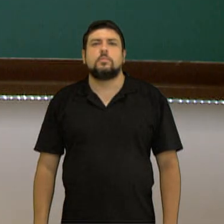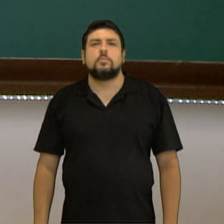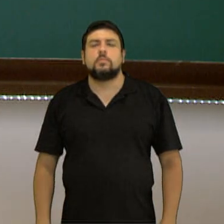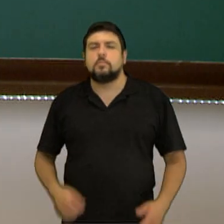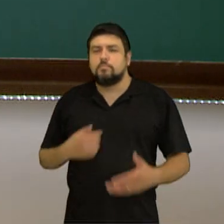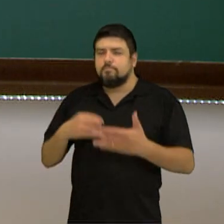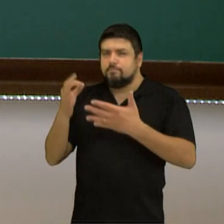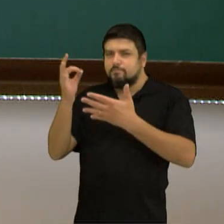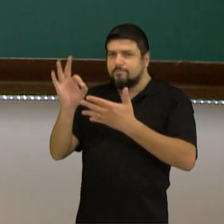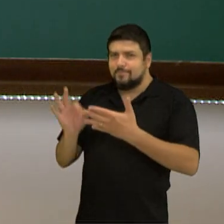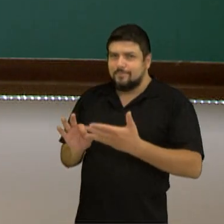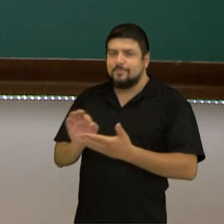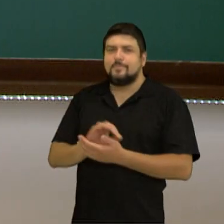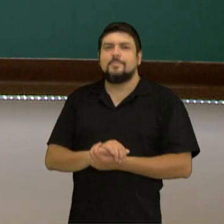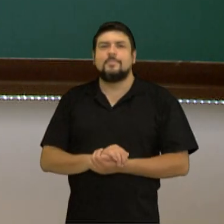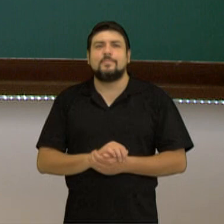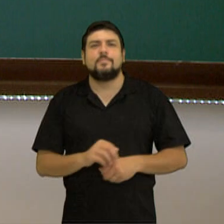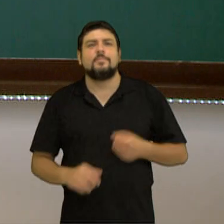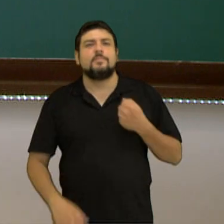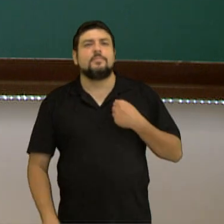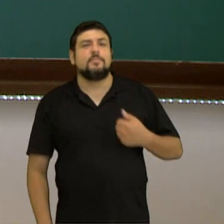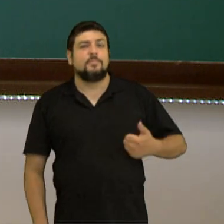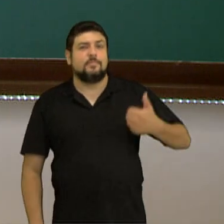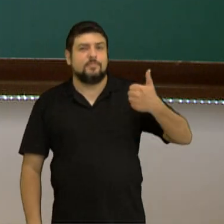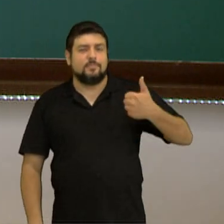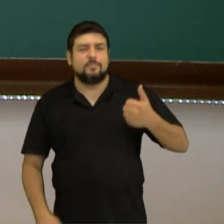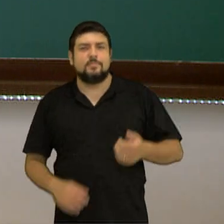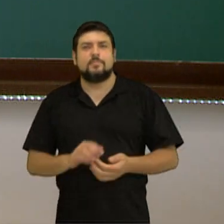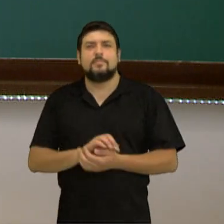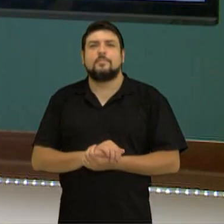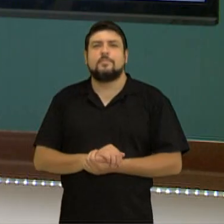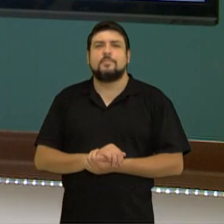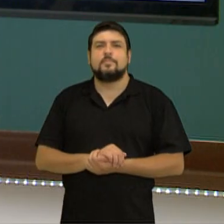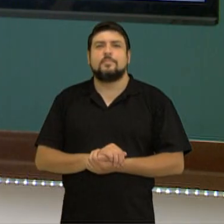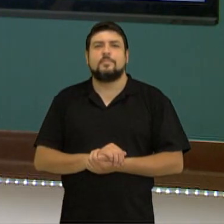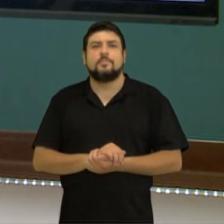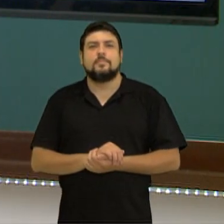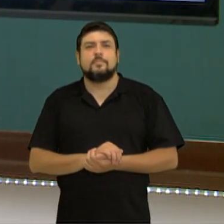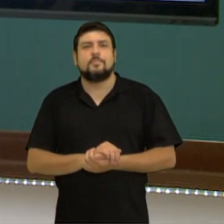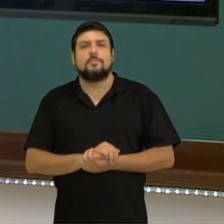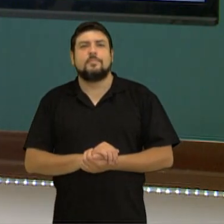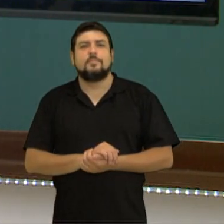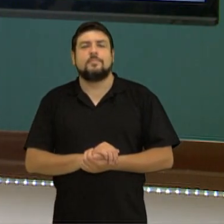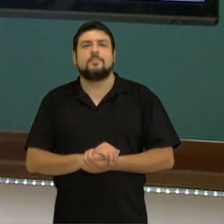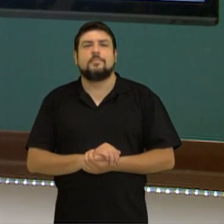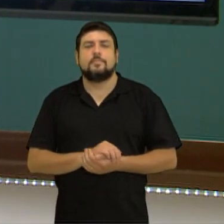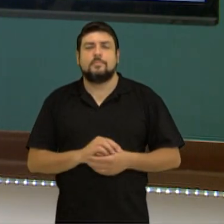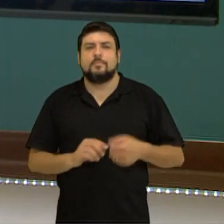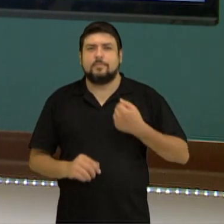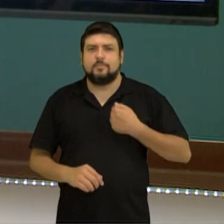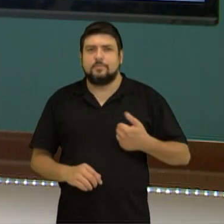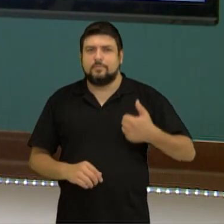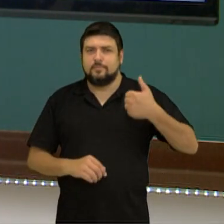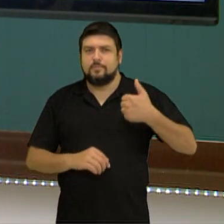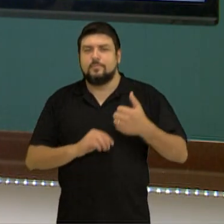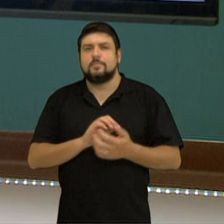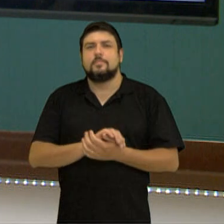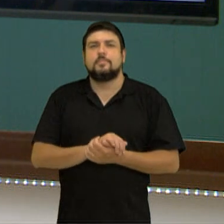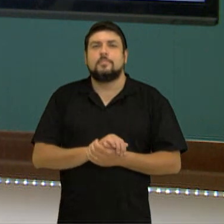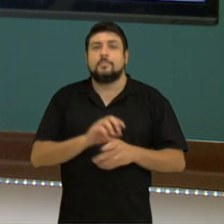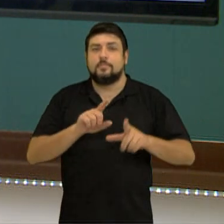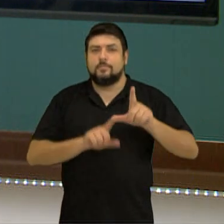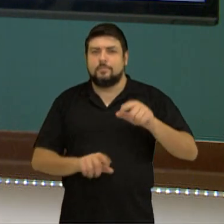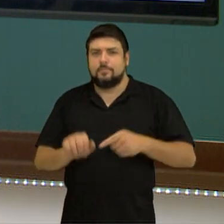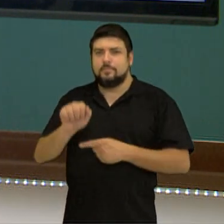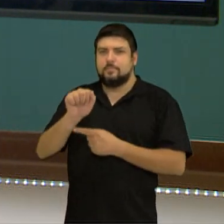Conferindo, vamos lá. Número 1, a resposta certa é a letra A e número 2 é a B. Vamos ver o porquê, hein? We need to find out what really